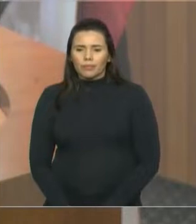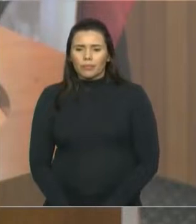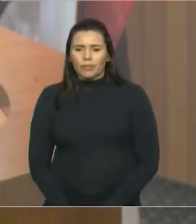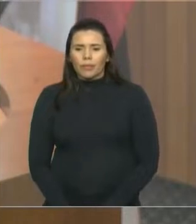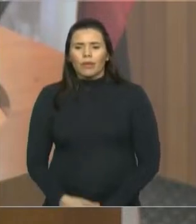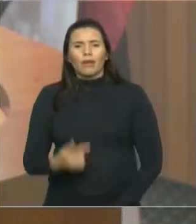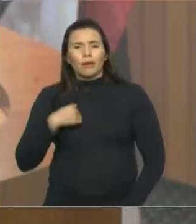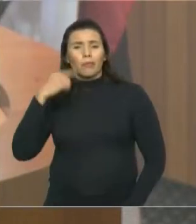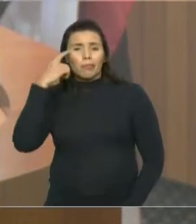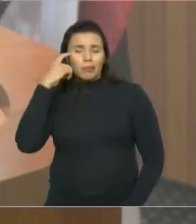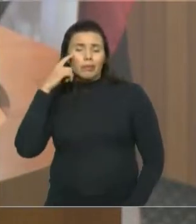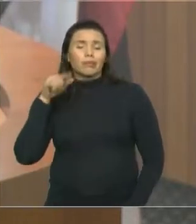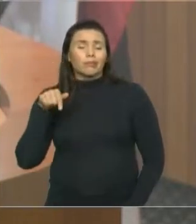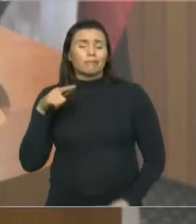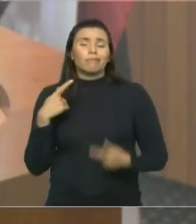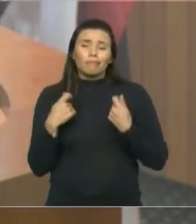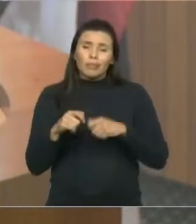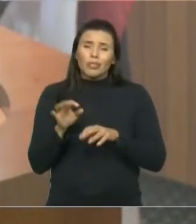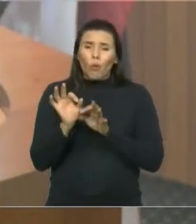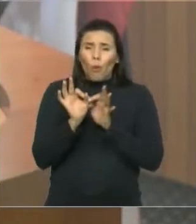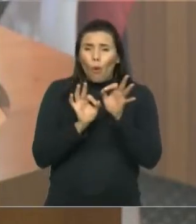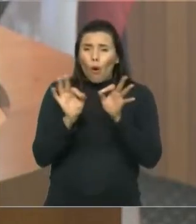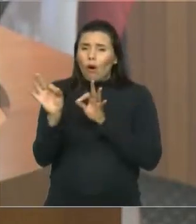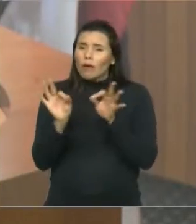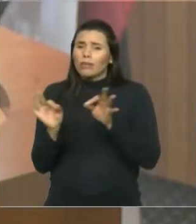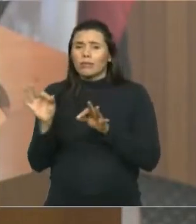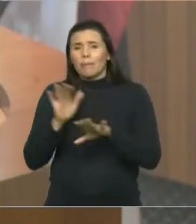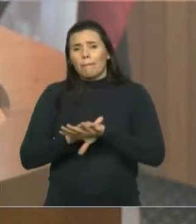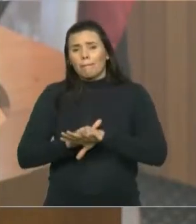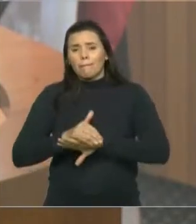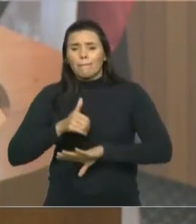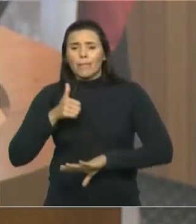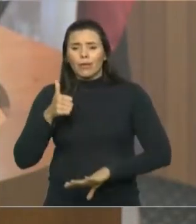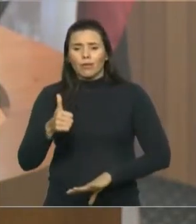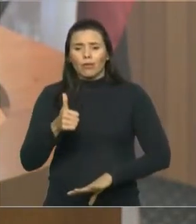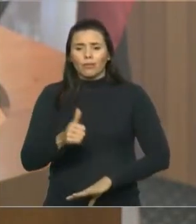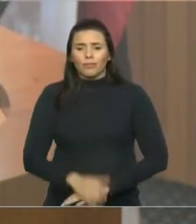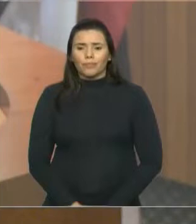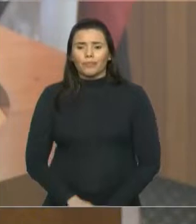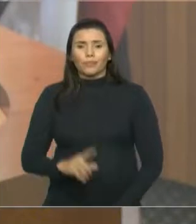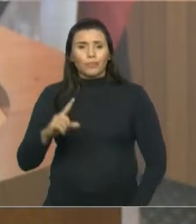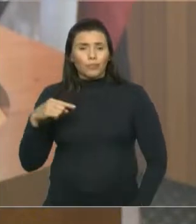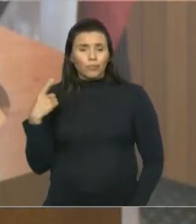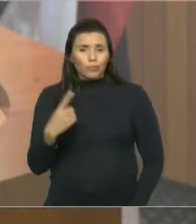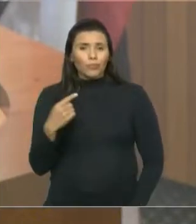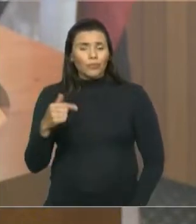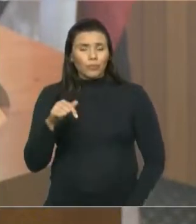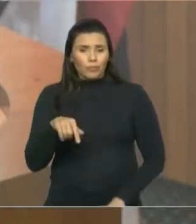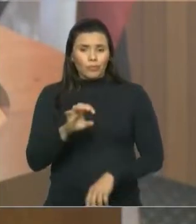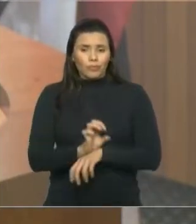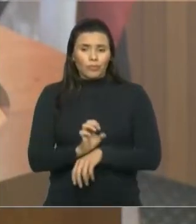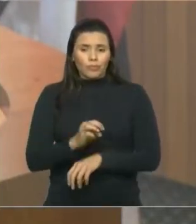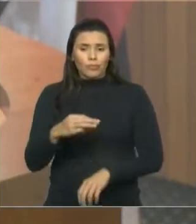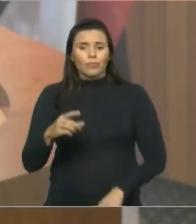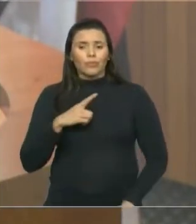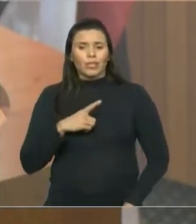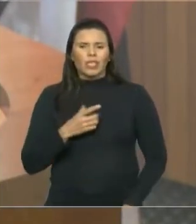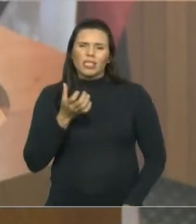que hoje a gente tem a maior rede de serviços do Brasil, somos a unidade da federação com mais de 60 unidades de